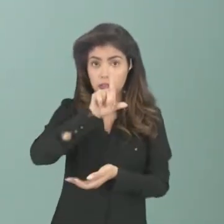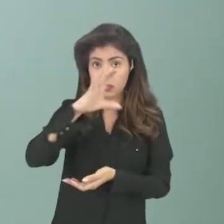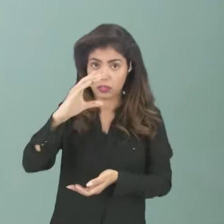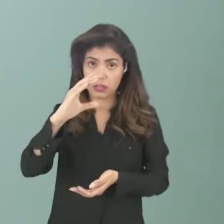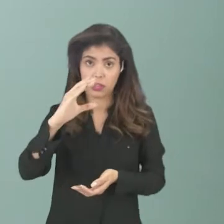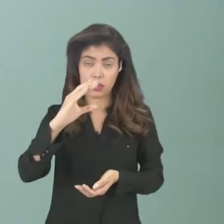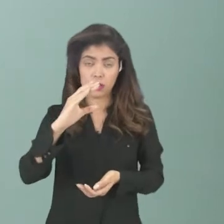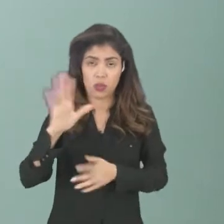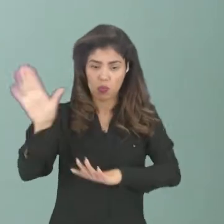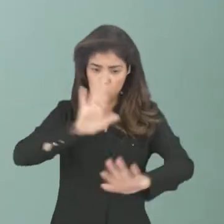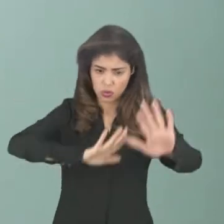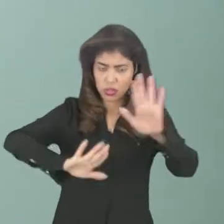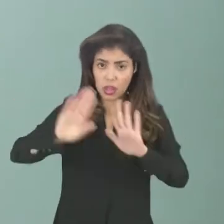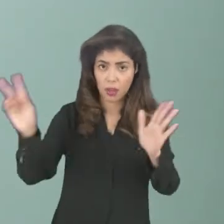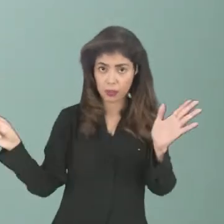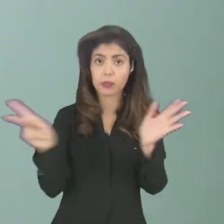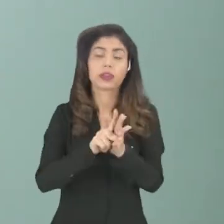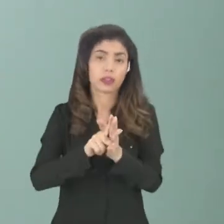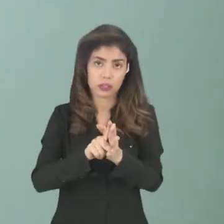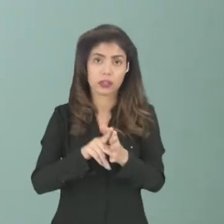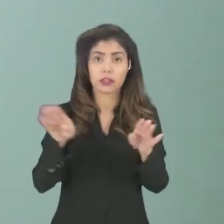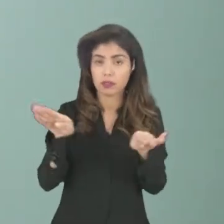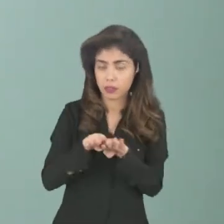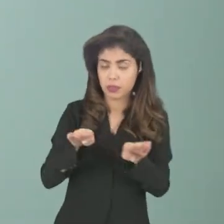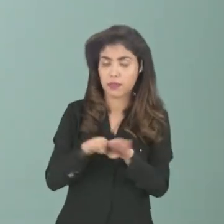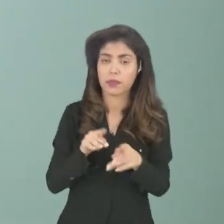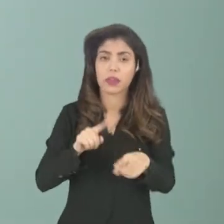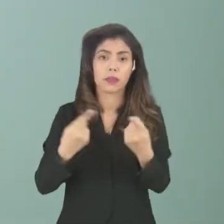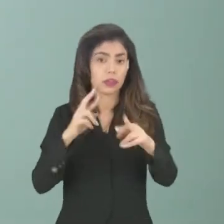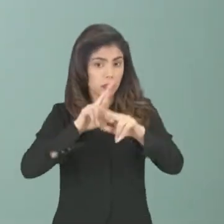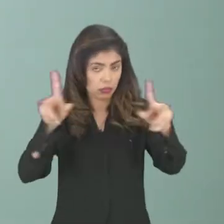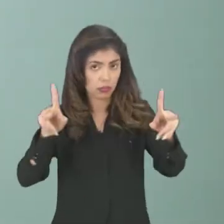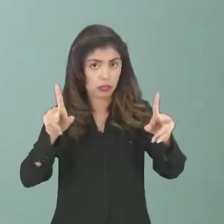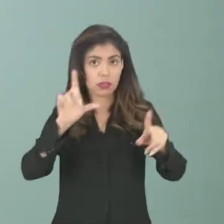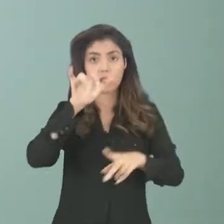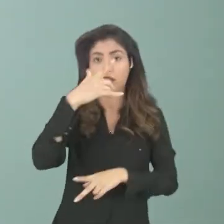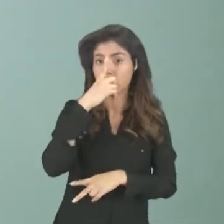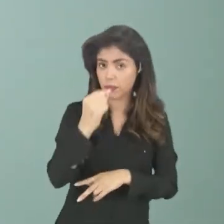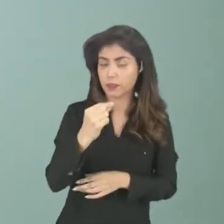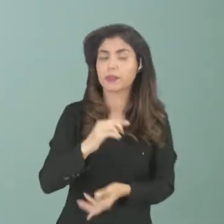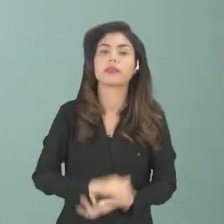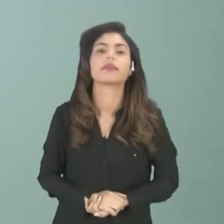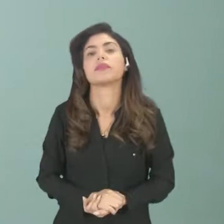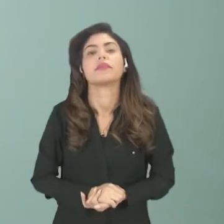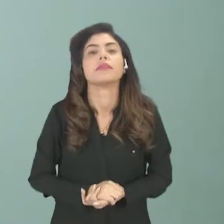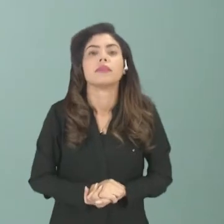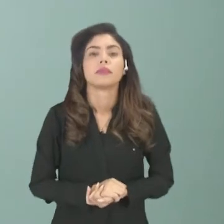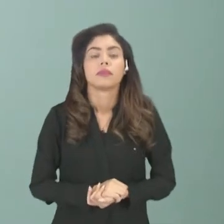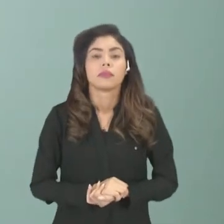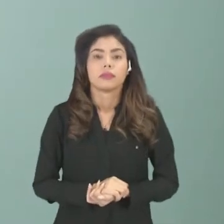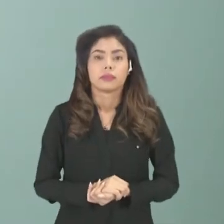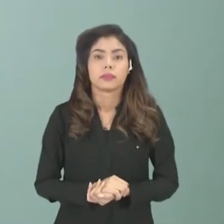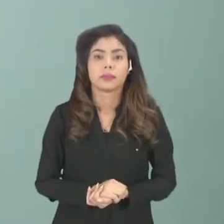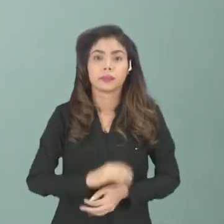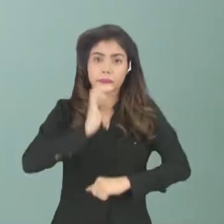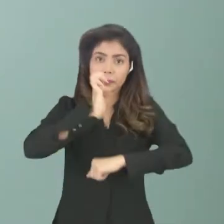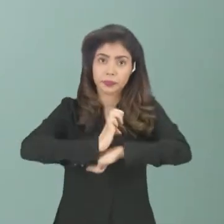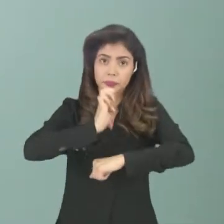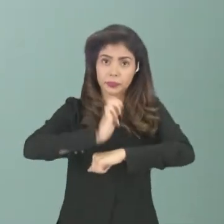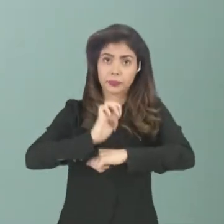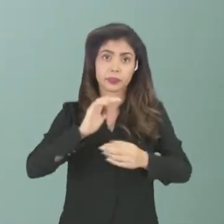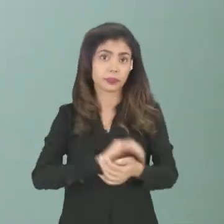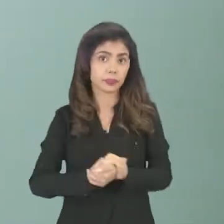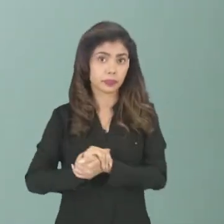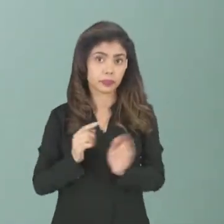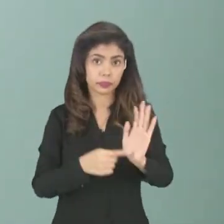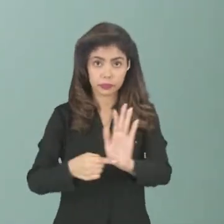para preservar a propriedade também, mas tem que diferenciar do Locke, tá? E o Estado é um